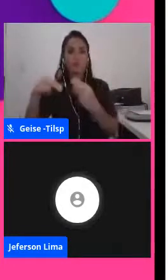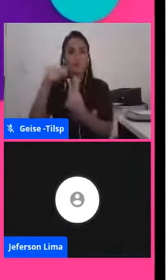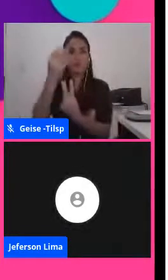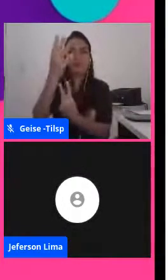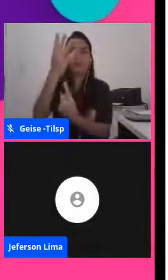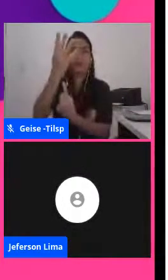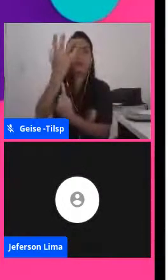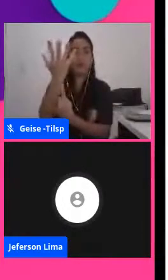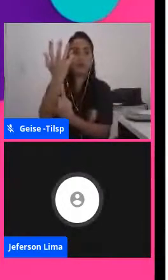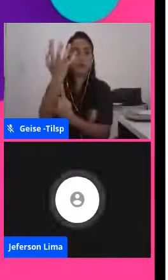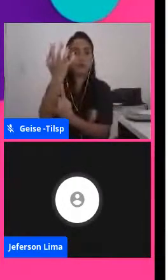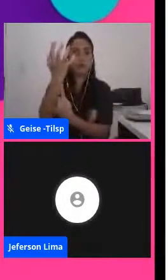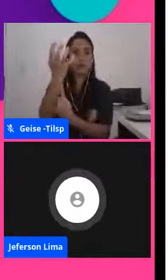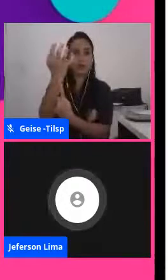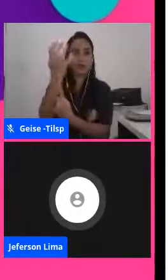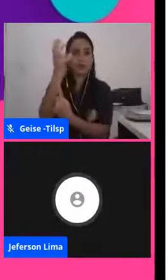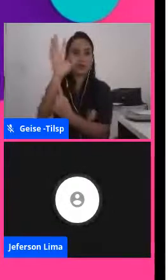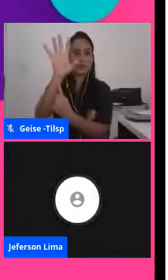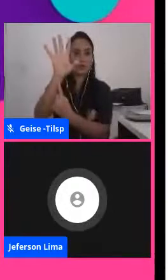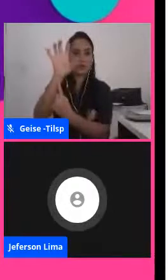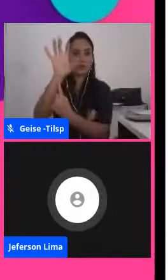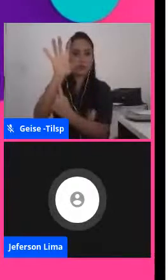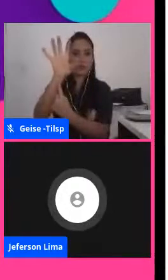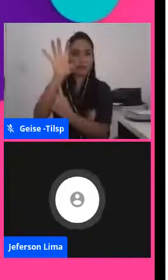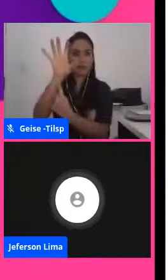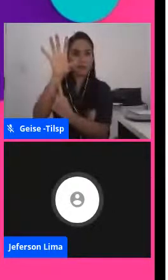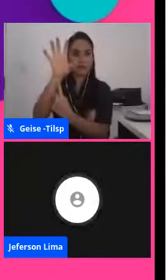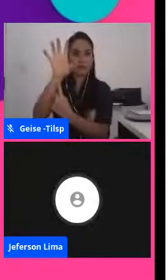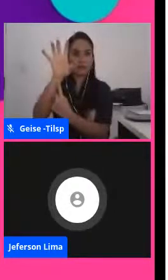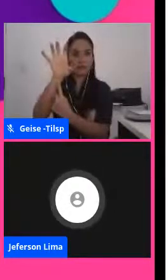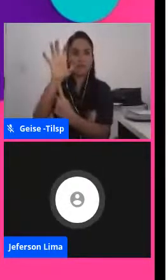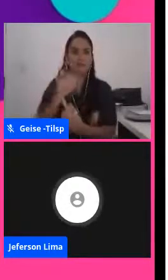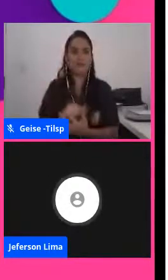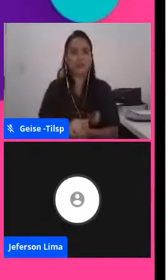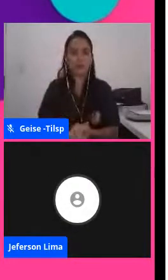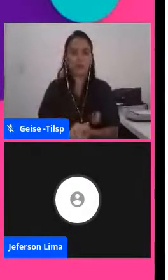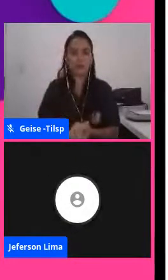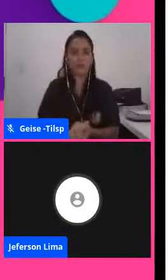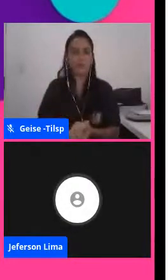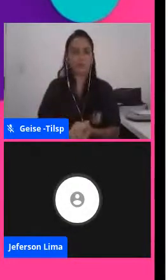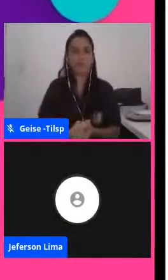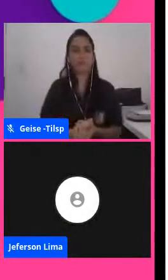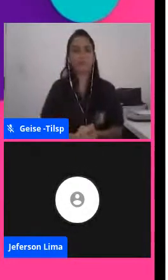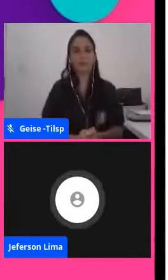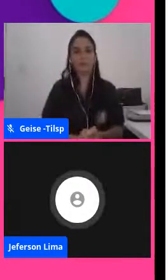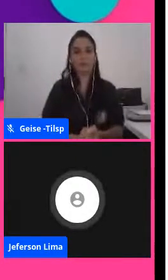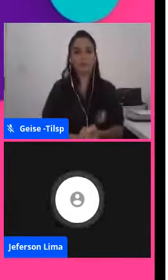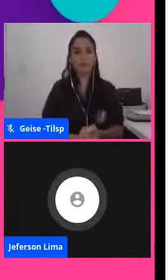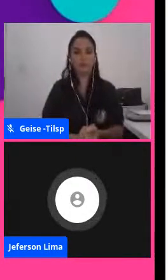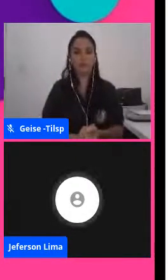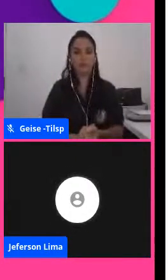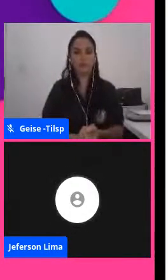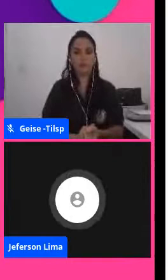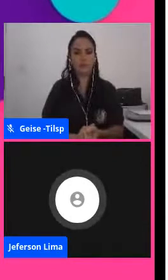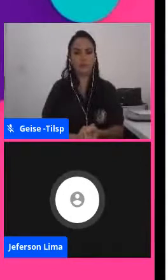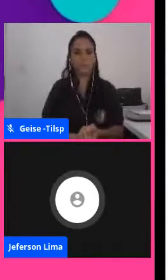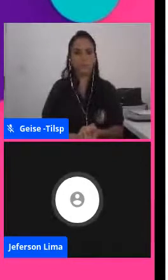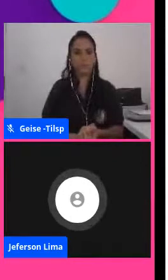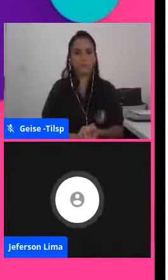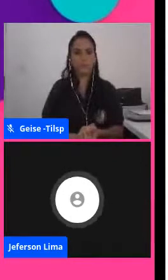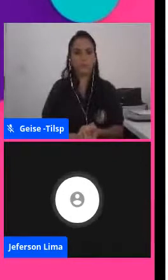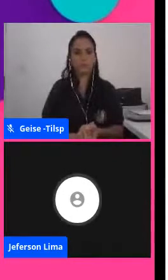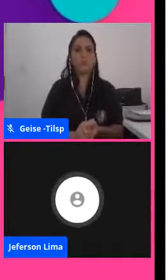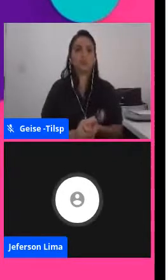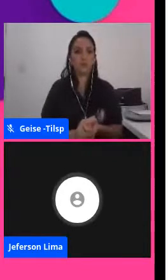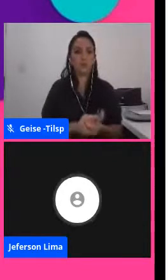Tranquilo? Perfeitinho. Então vamos lá. Só para passar assim, direto, né? Só para vocês entenderem aqui a distinção, né? O Arduino